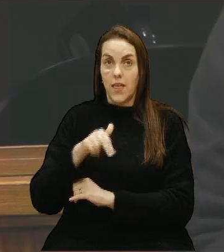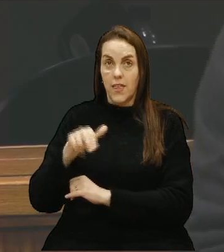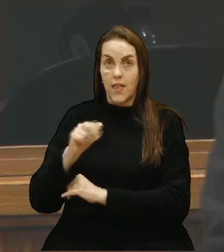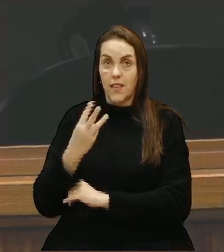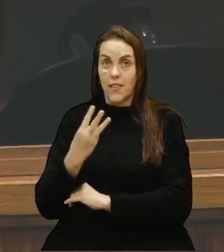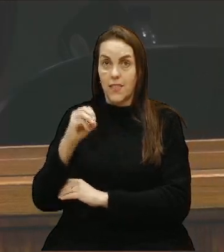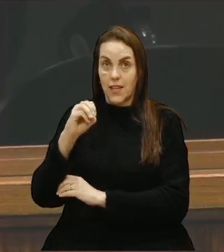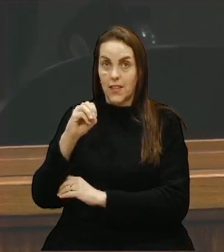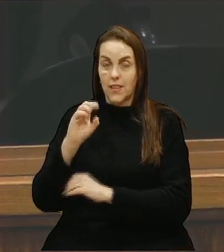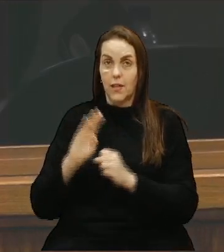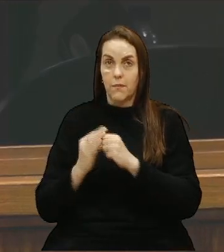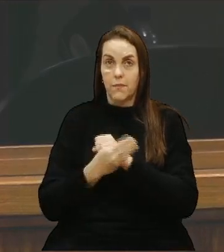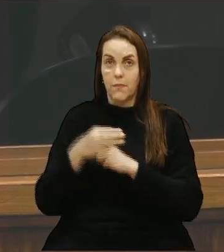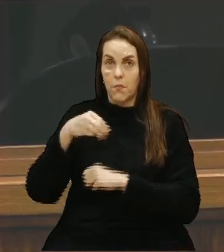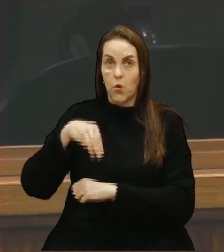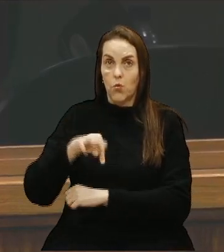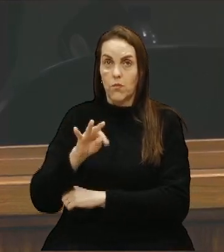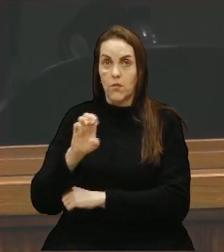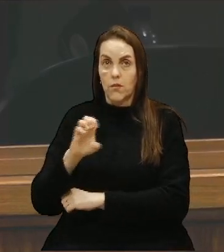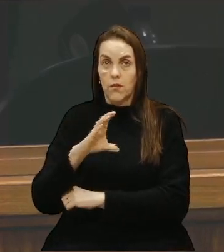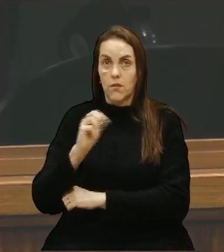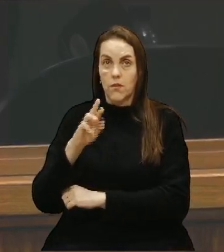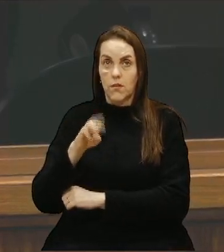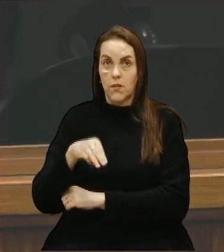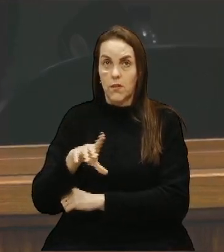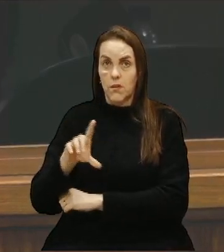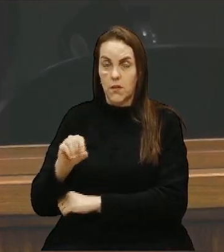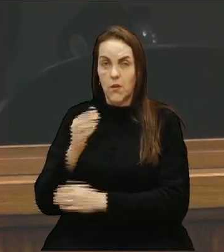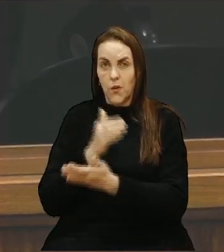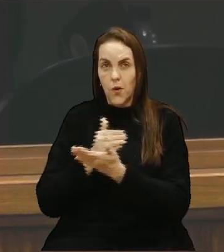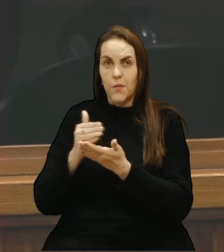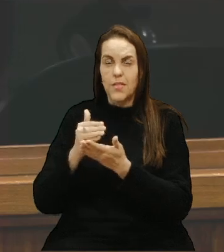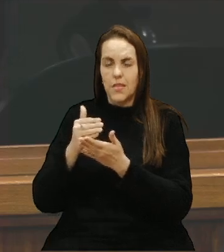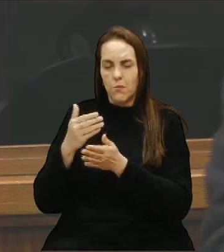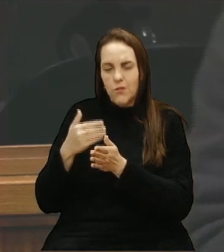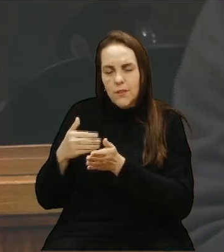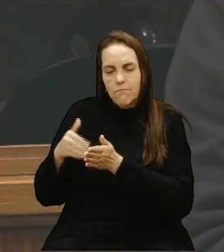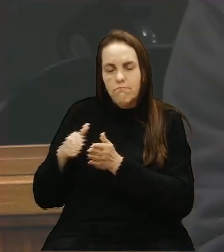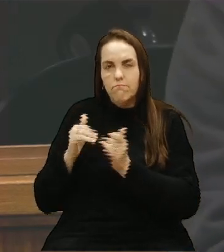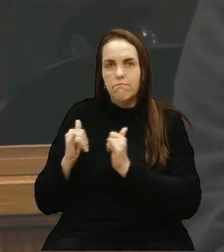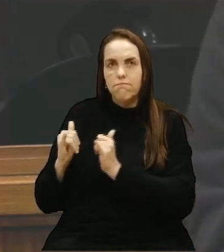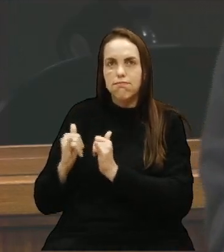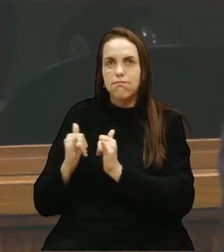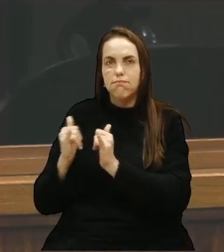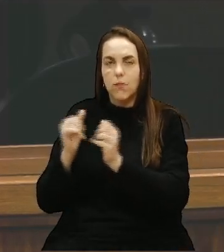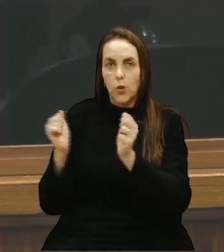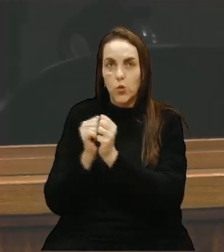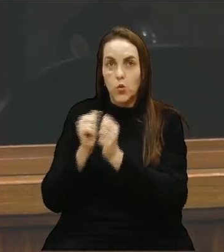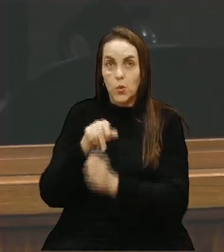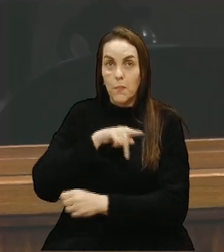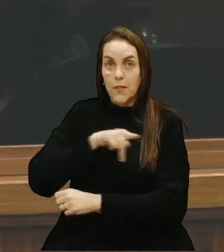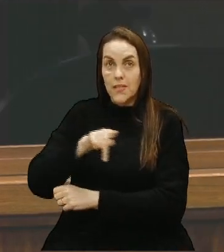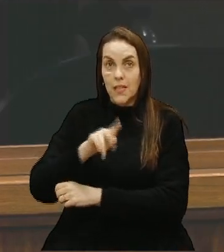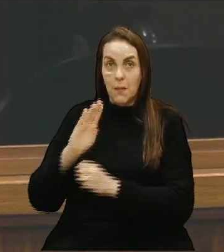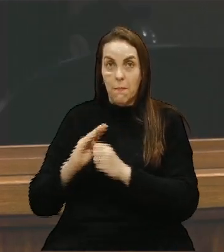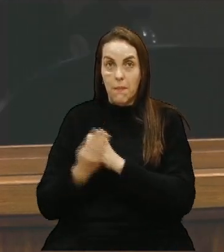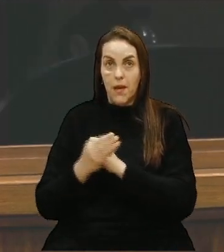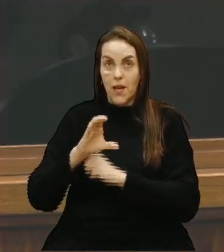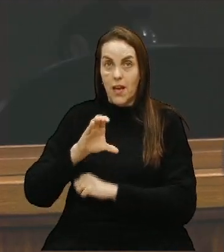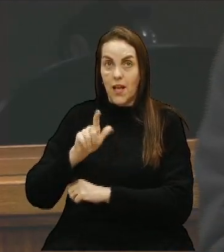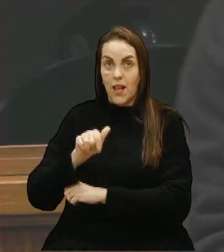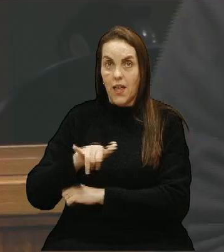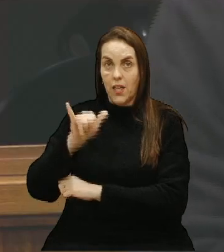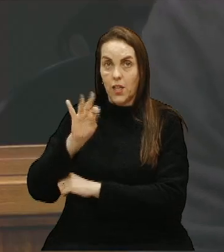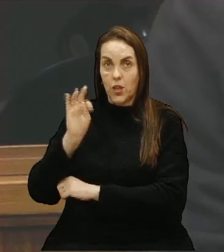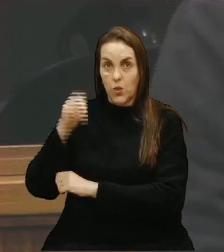Lá no Monte Carmelo, nós começamos lá no início da linha, junto com o presidente do bairro, Clayton. Gostaria de agradecer, Clayton,